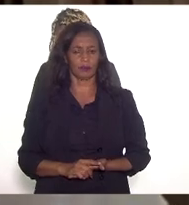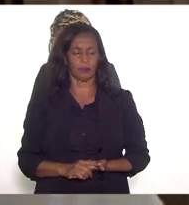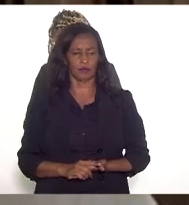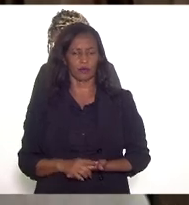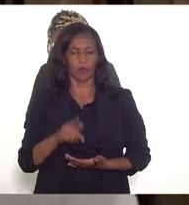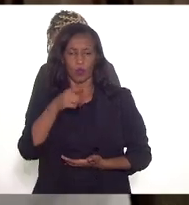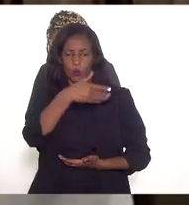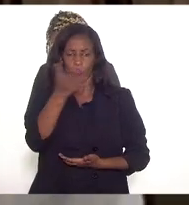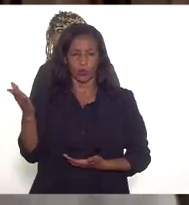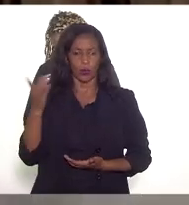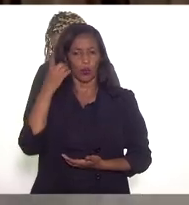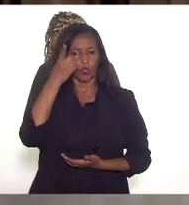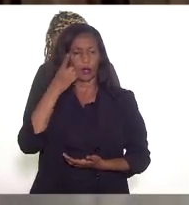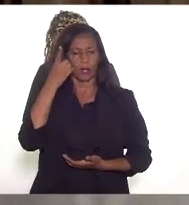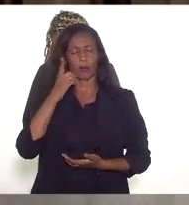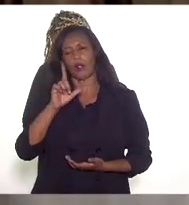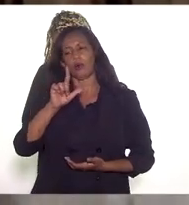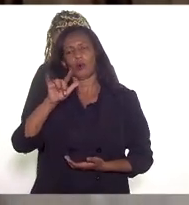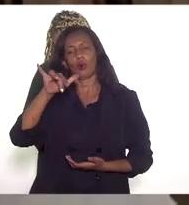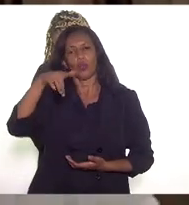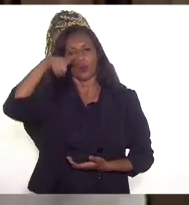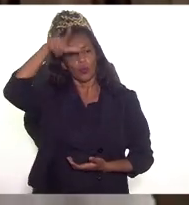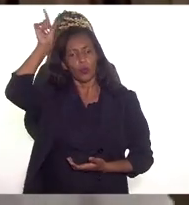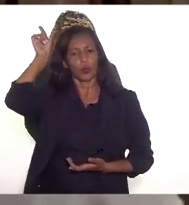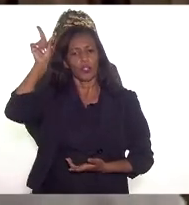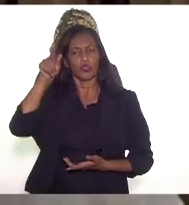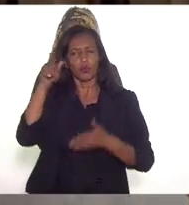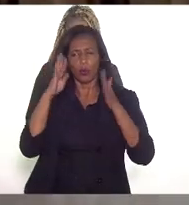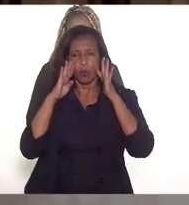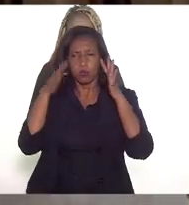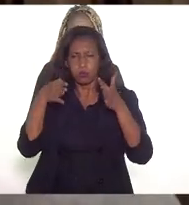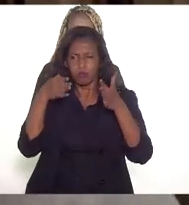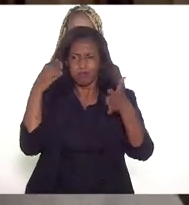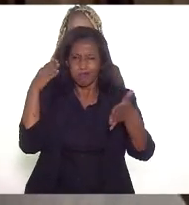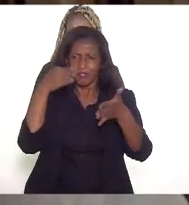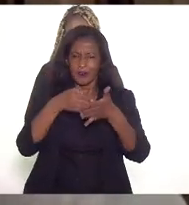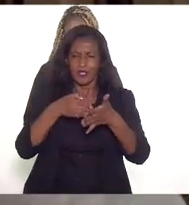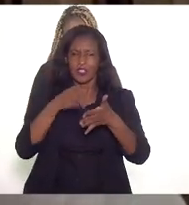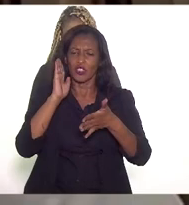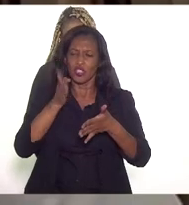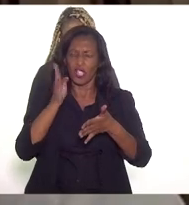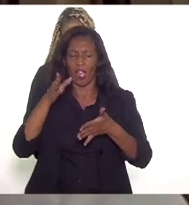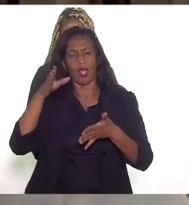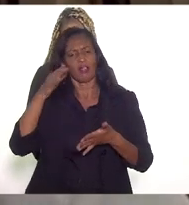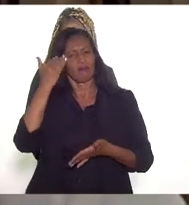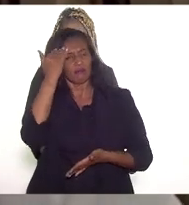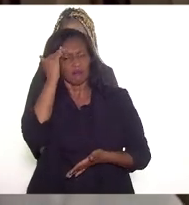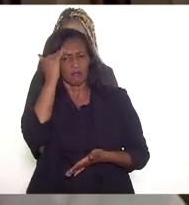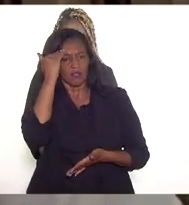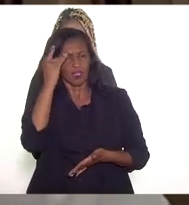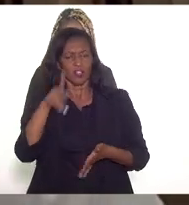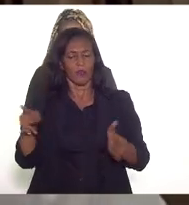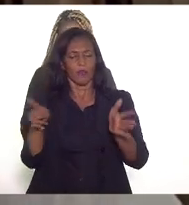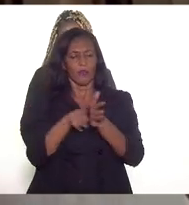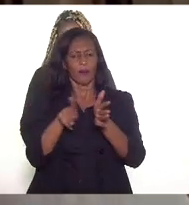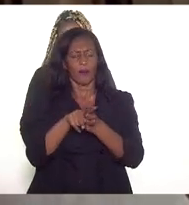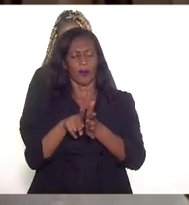o senhor, deputado Luiz Paulo, o senhor frisou exatamente algo que já é consenso e faz